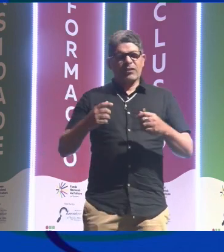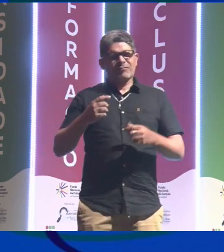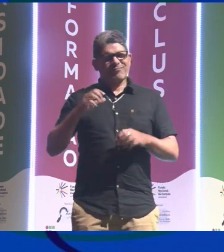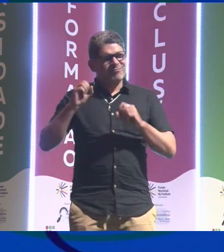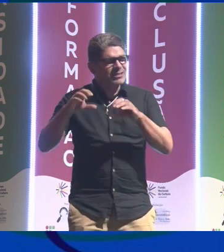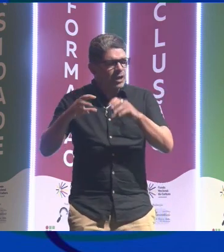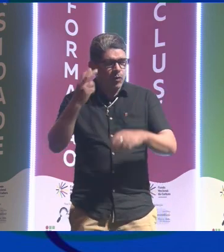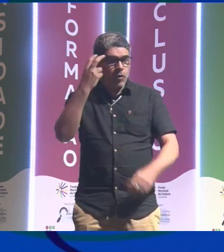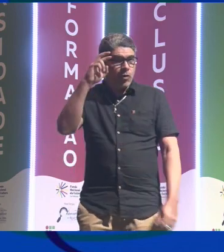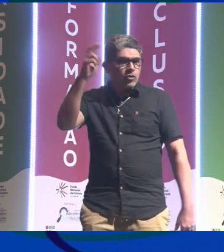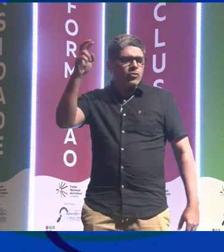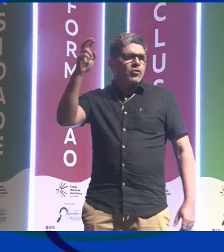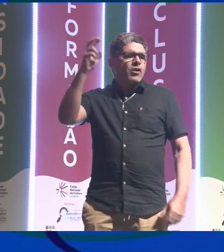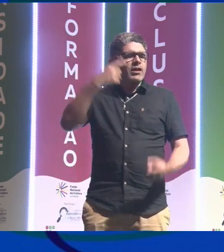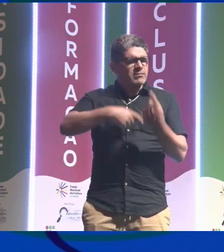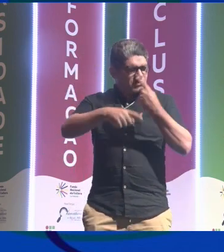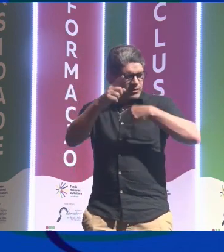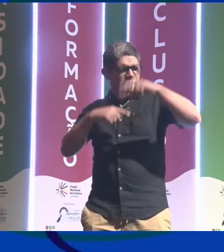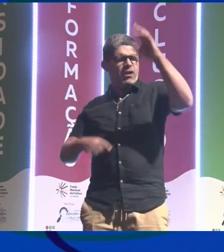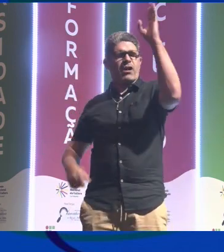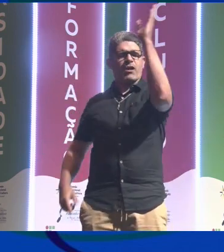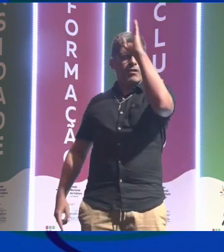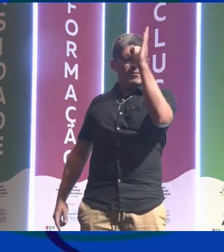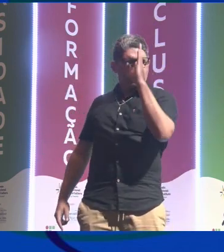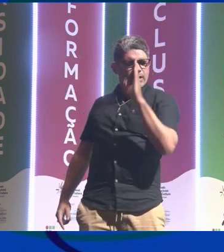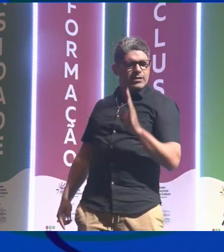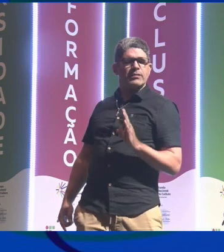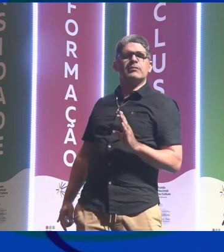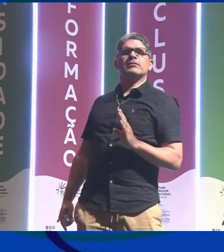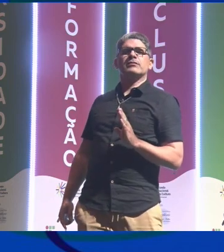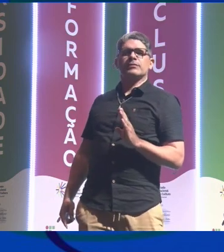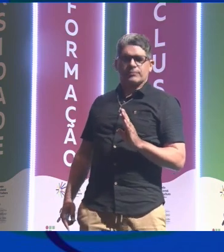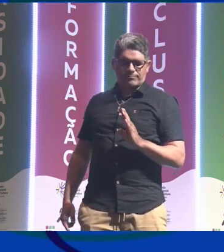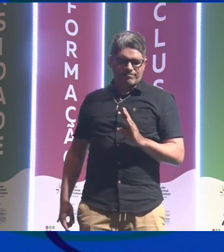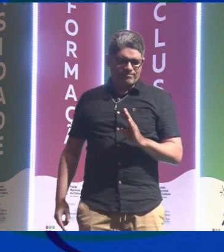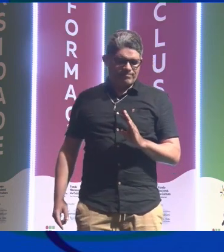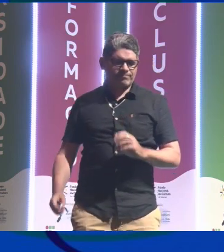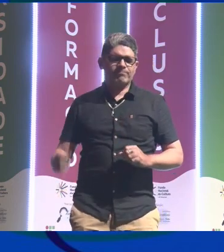Educação e cultura vão salvar esse país.